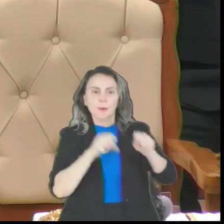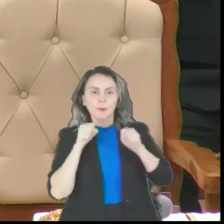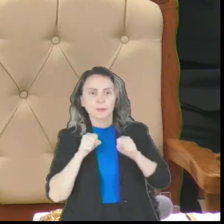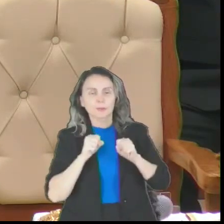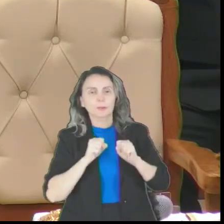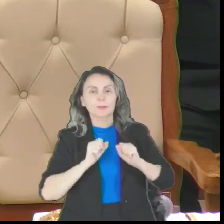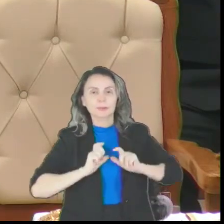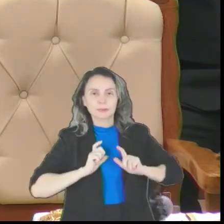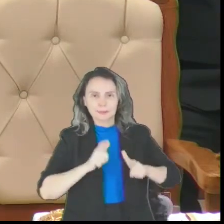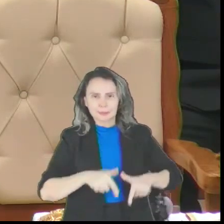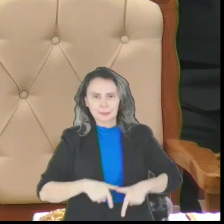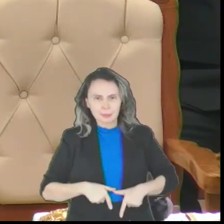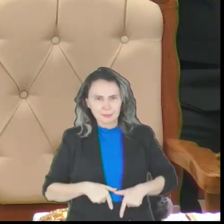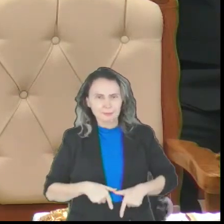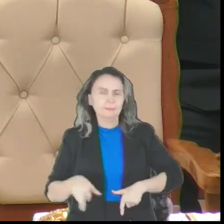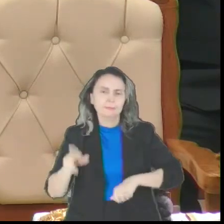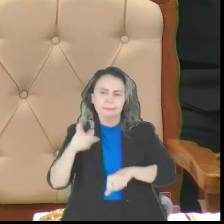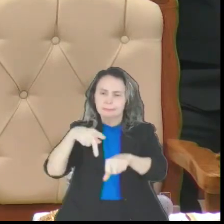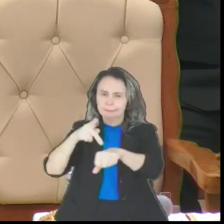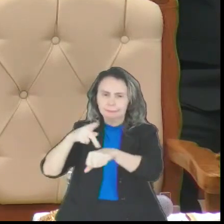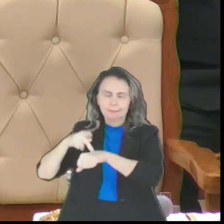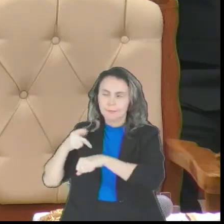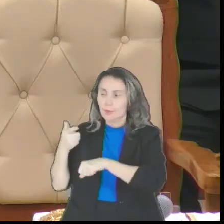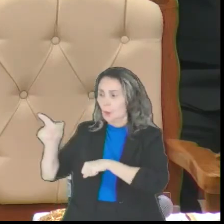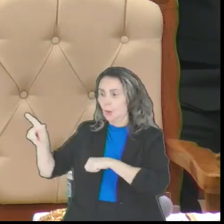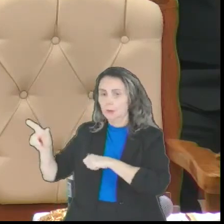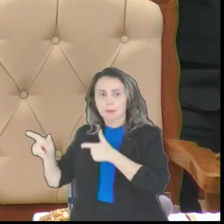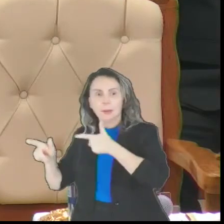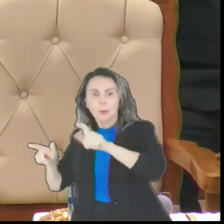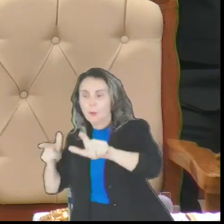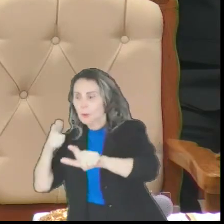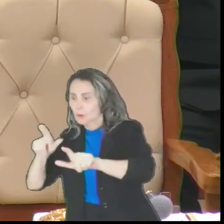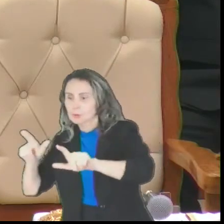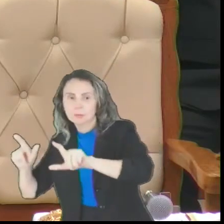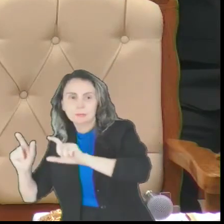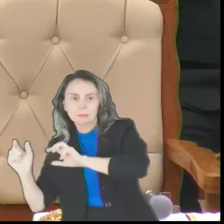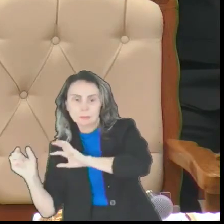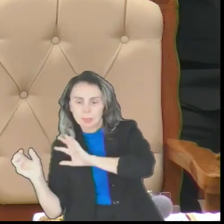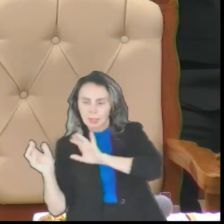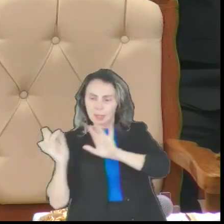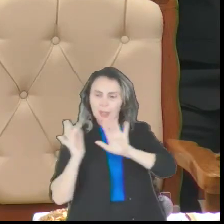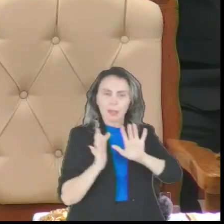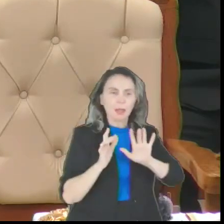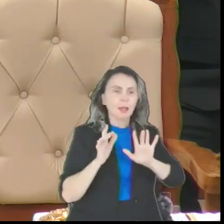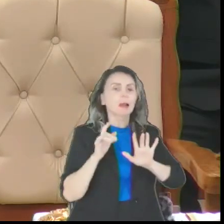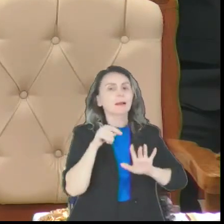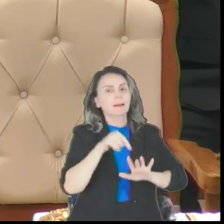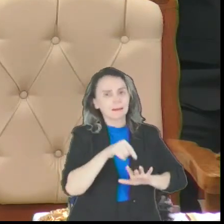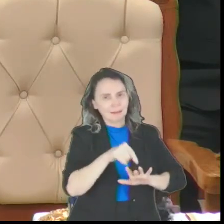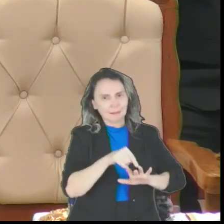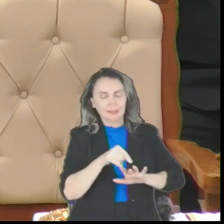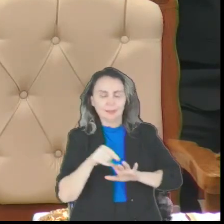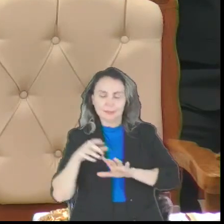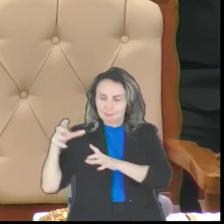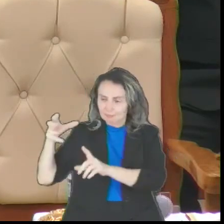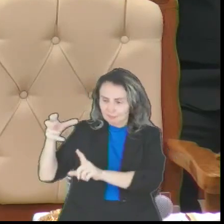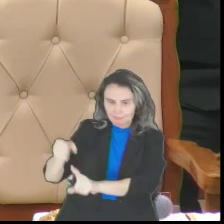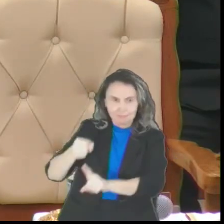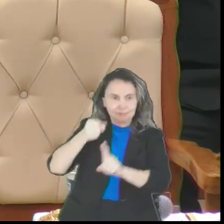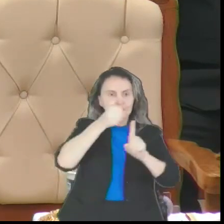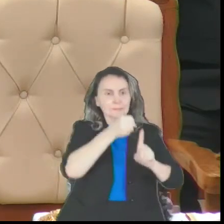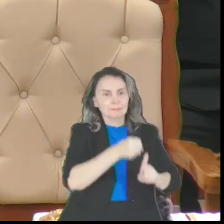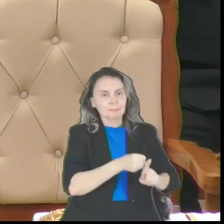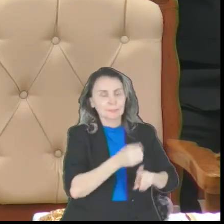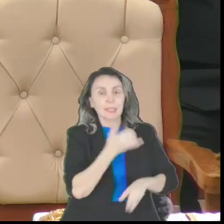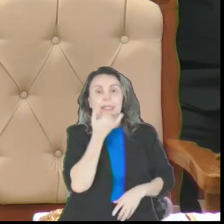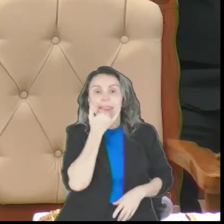outras nações e colocou dentro de Israel. E as pessoas, Sargão